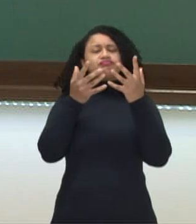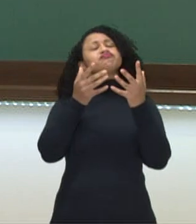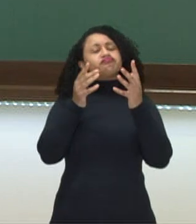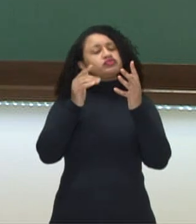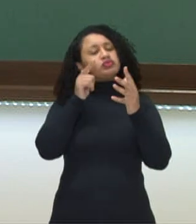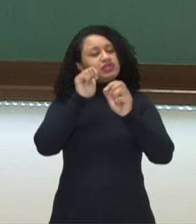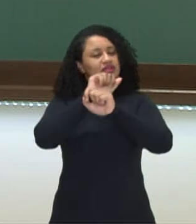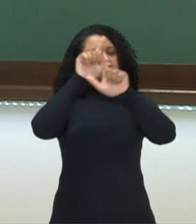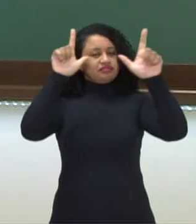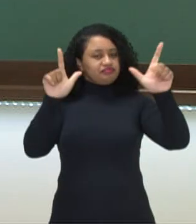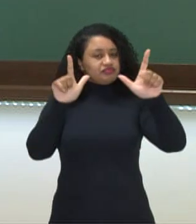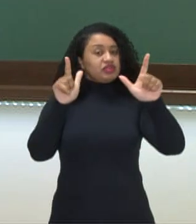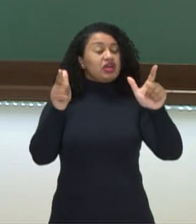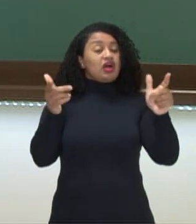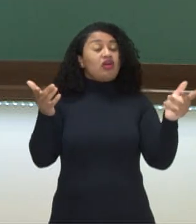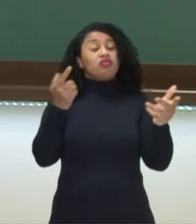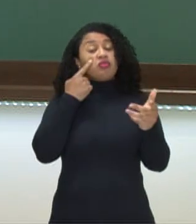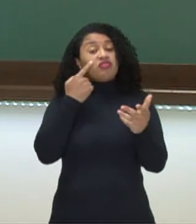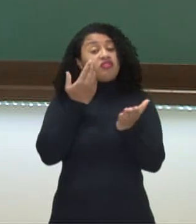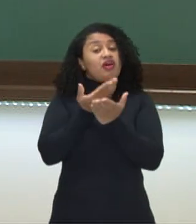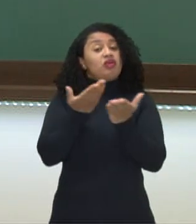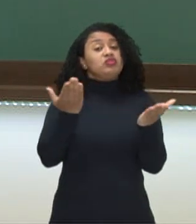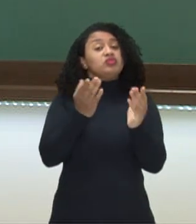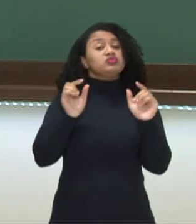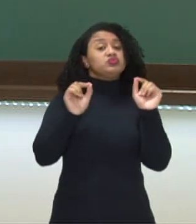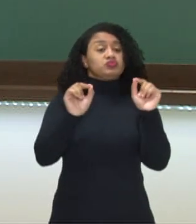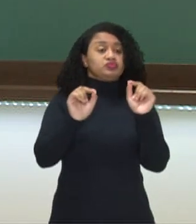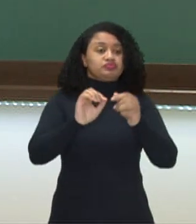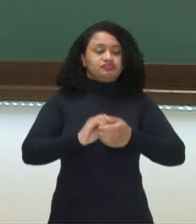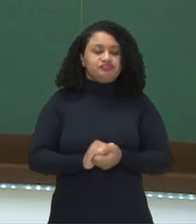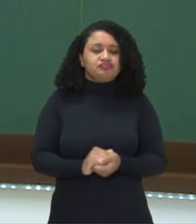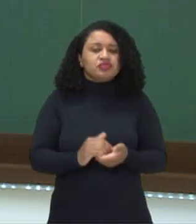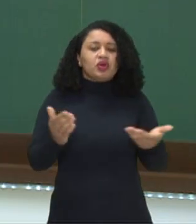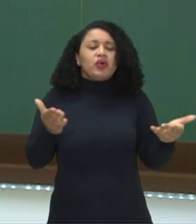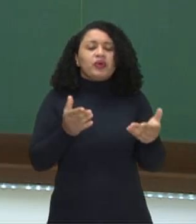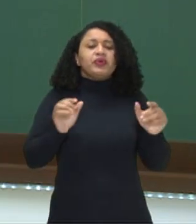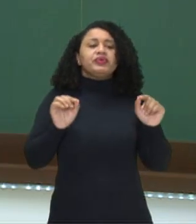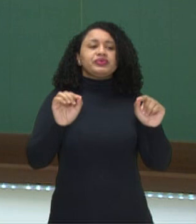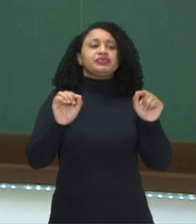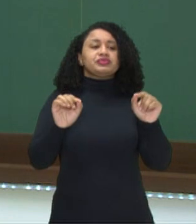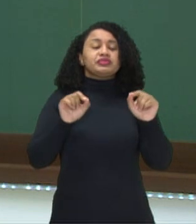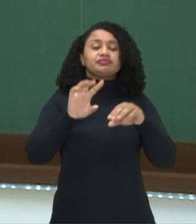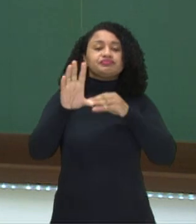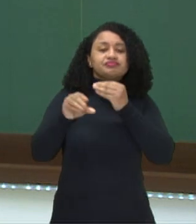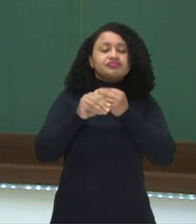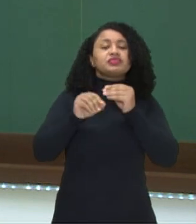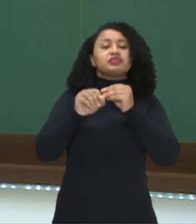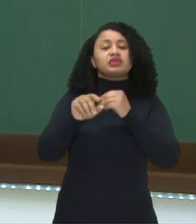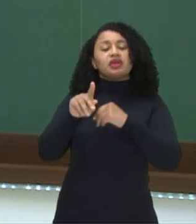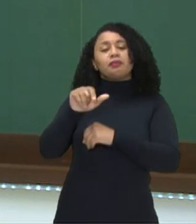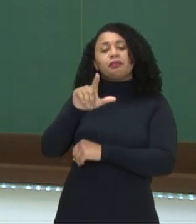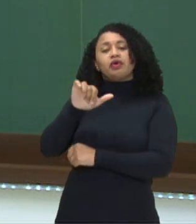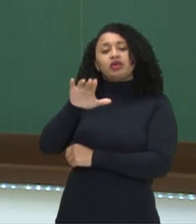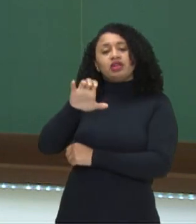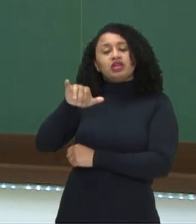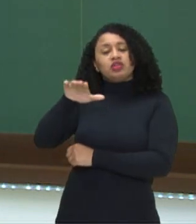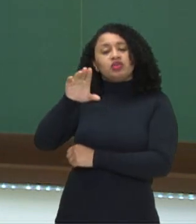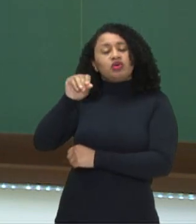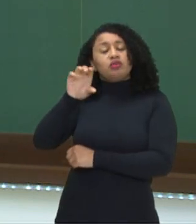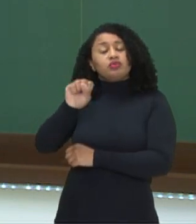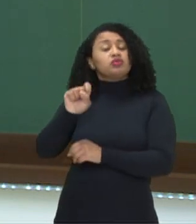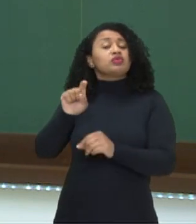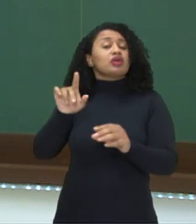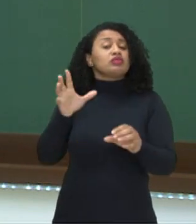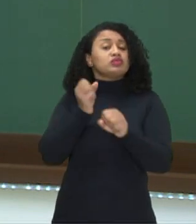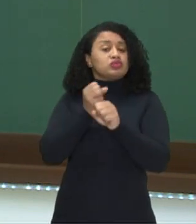ok? Vamos ver o que a aula de hoje nos reserva. Vamos trabalhar ainda com a adição dos polinômios, nós já